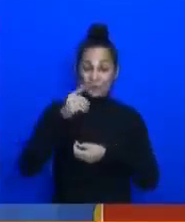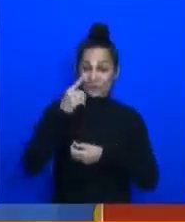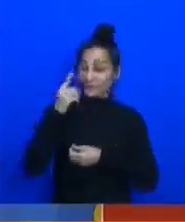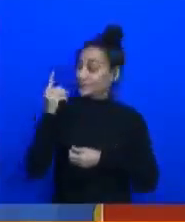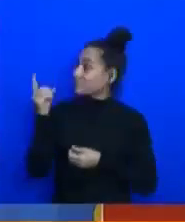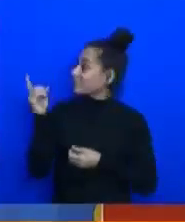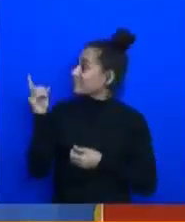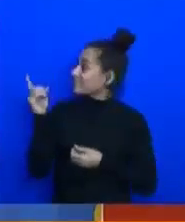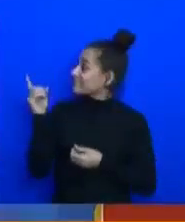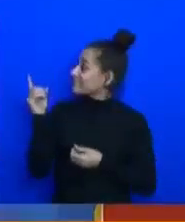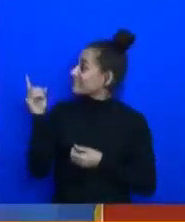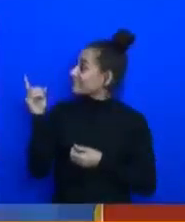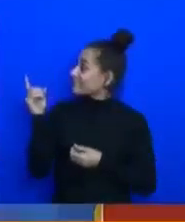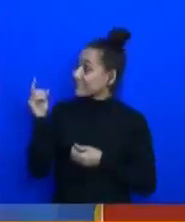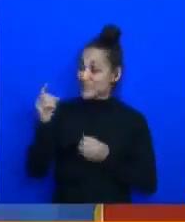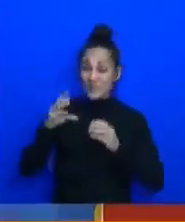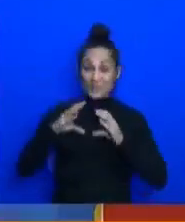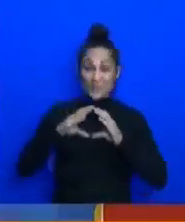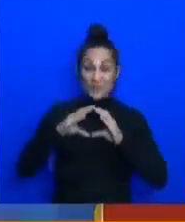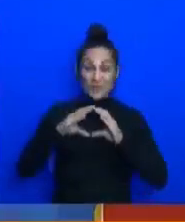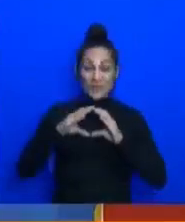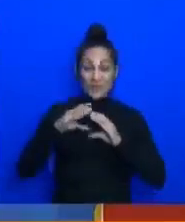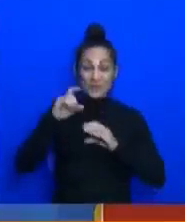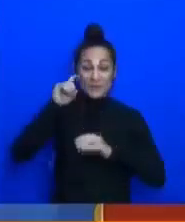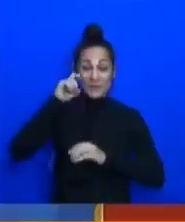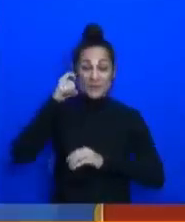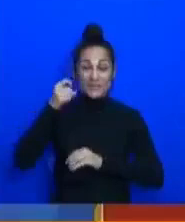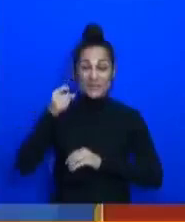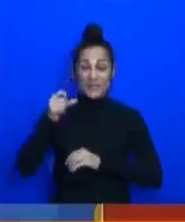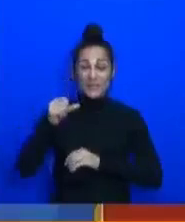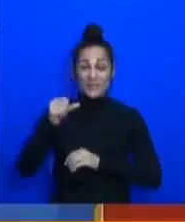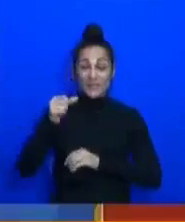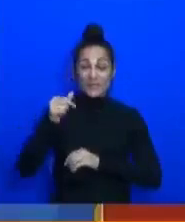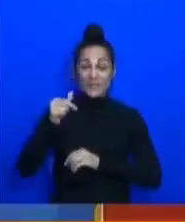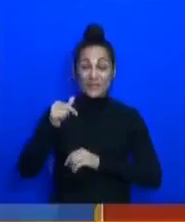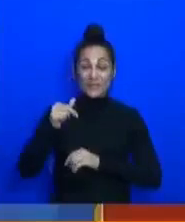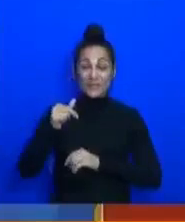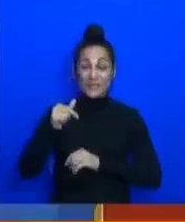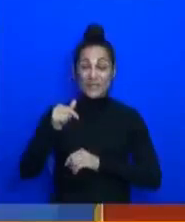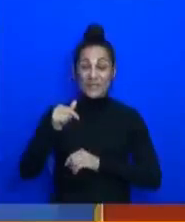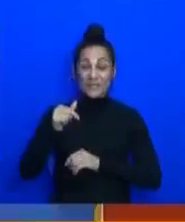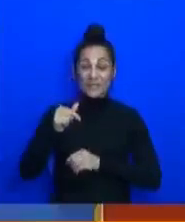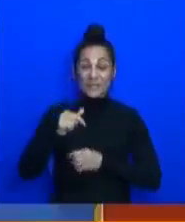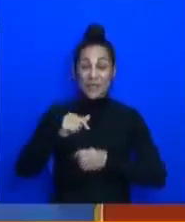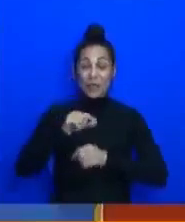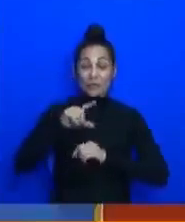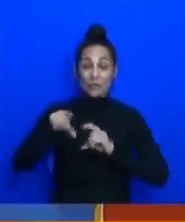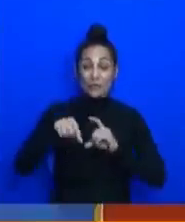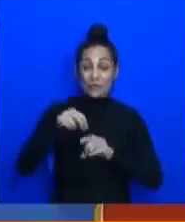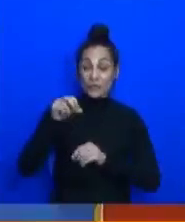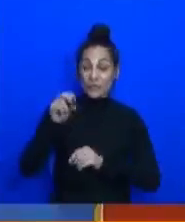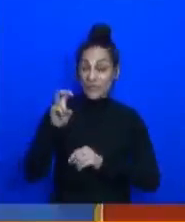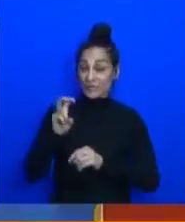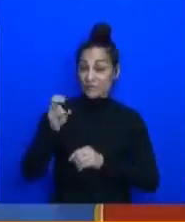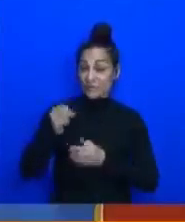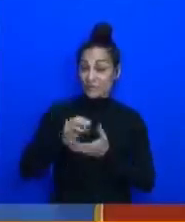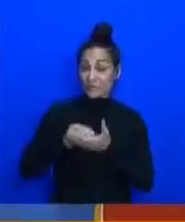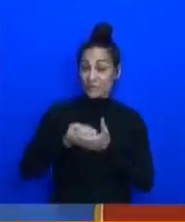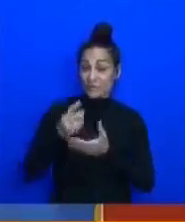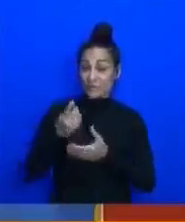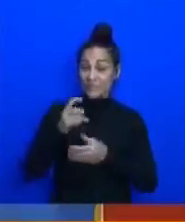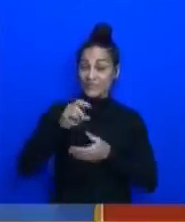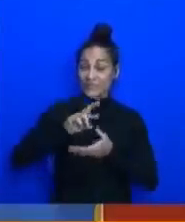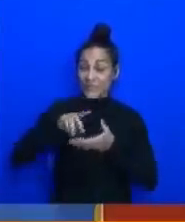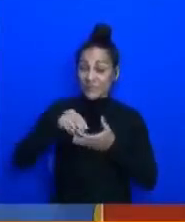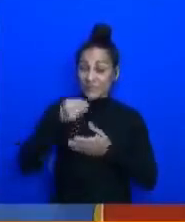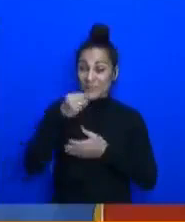chegando. Bola preta, 97. Preta, número 97. Foram sorteados 5 números. Faltam 15. Você ainda